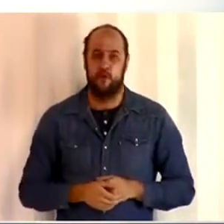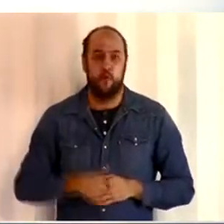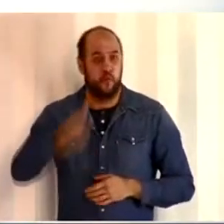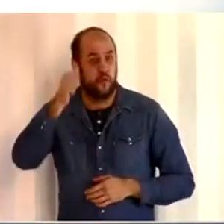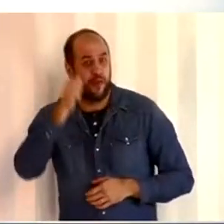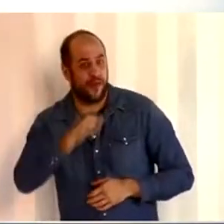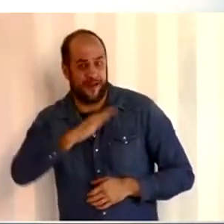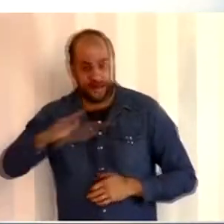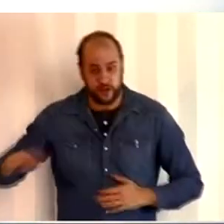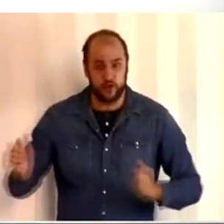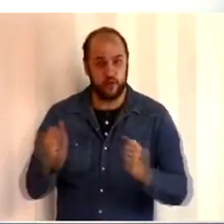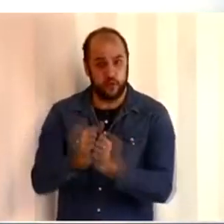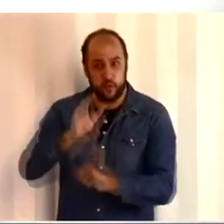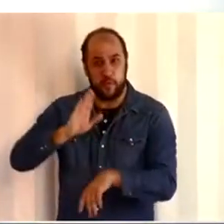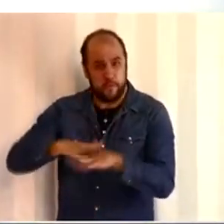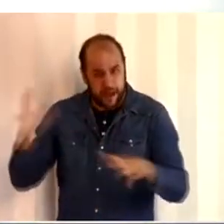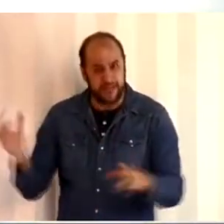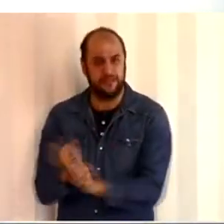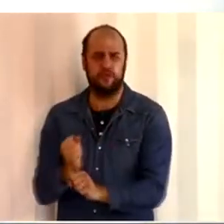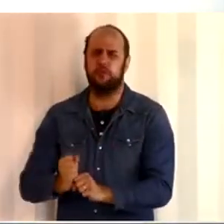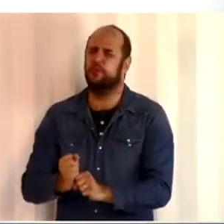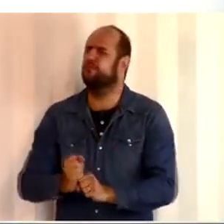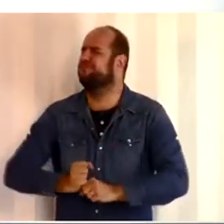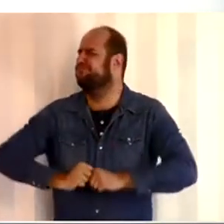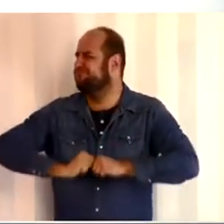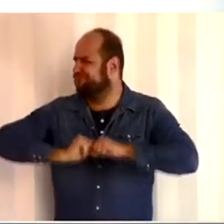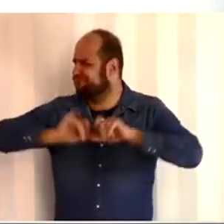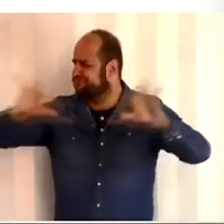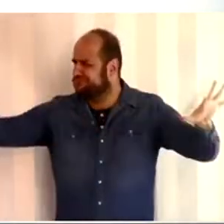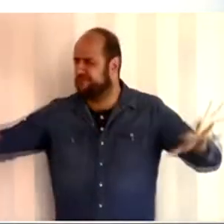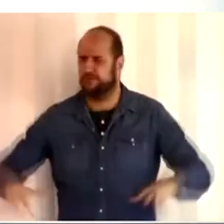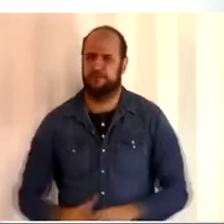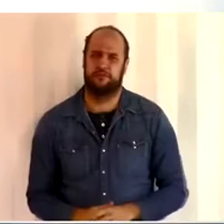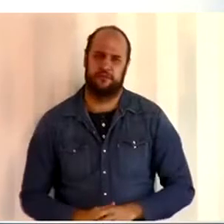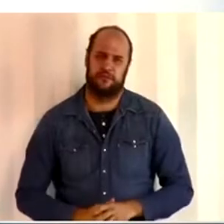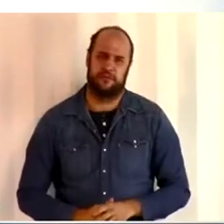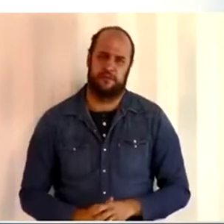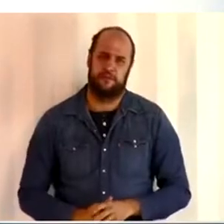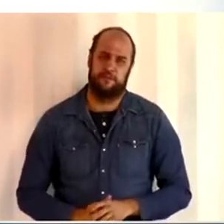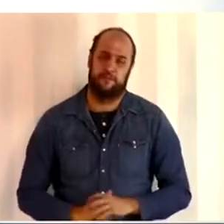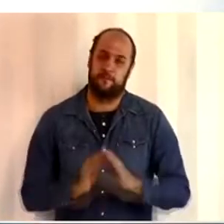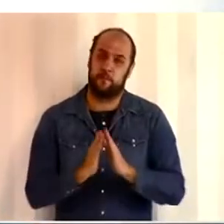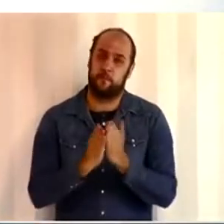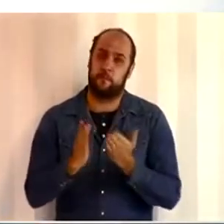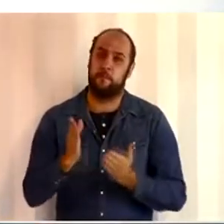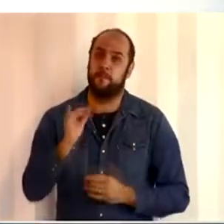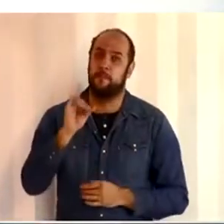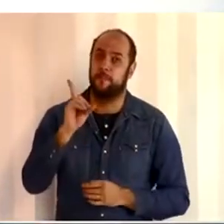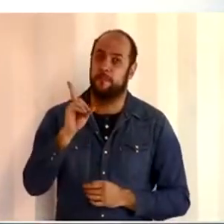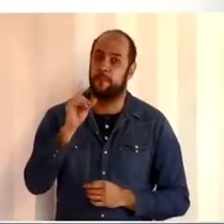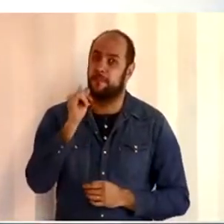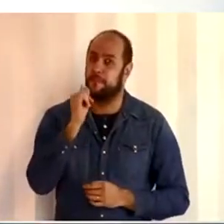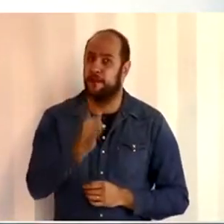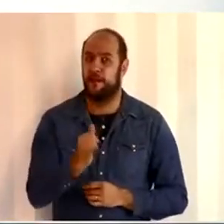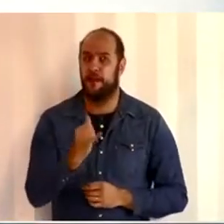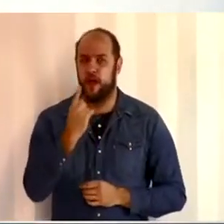mulheres e crianças, e os rebanhos, é muita gente. E aí diz a palavra, que depois de algumas